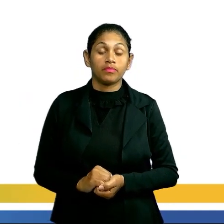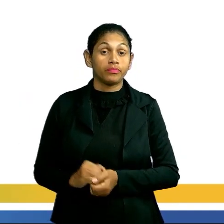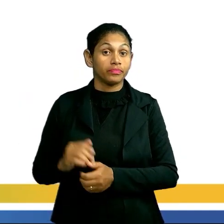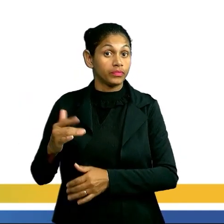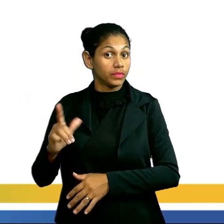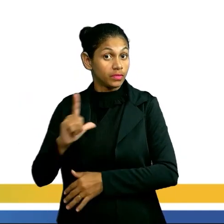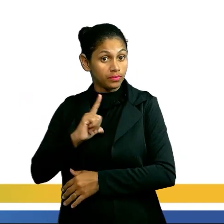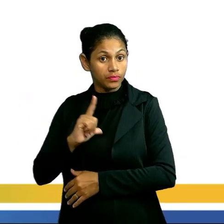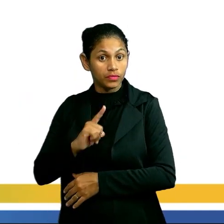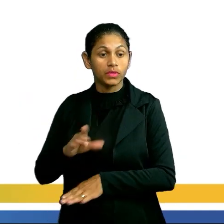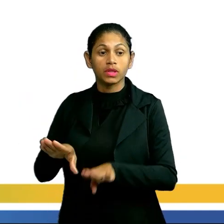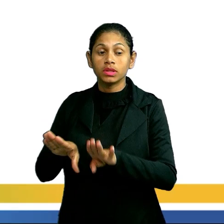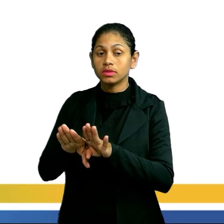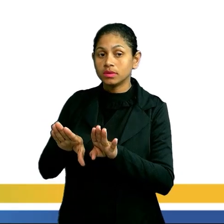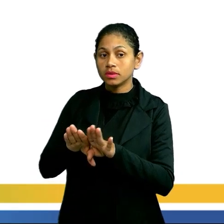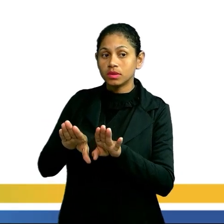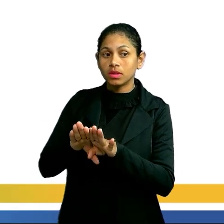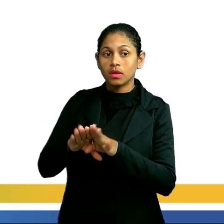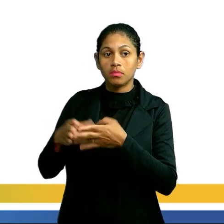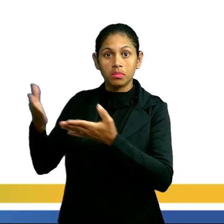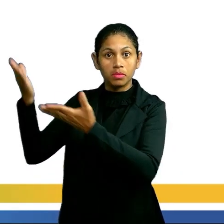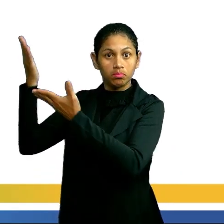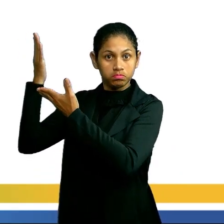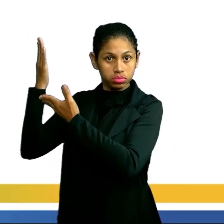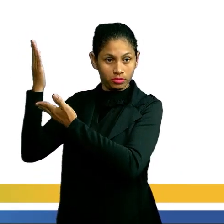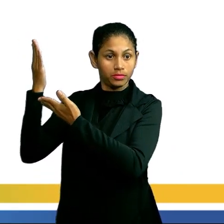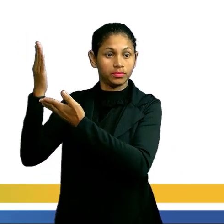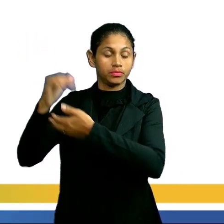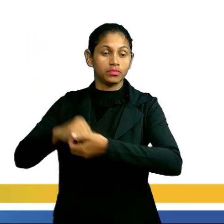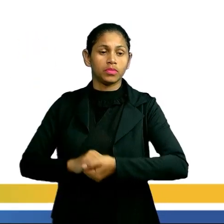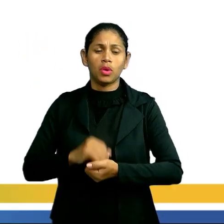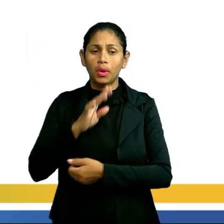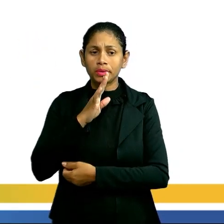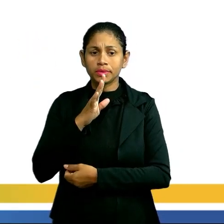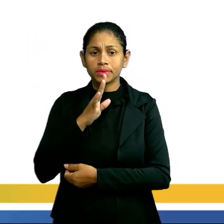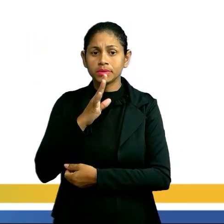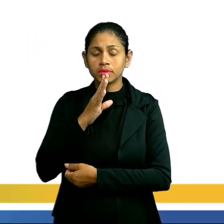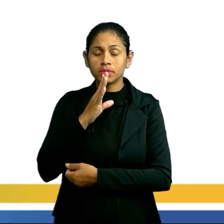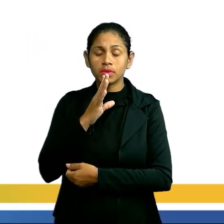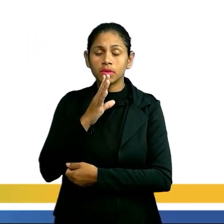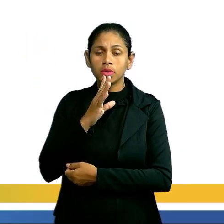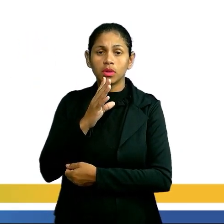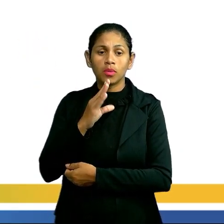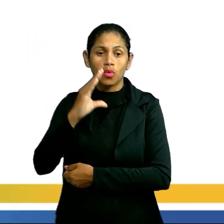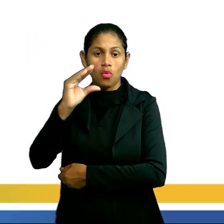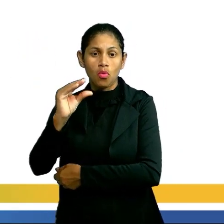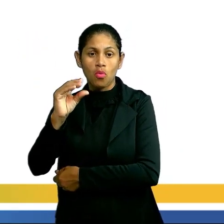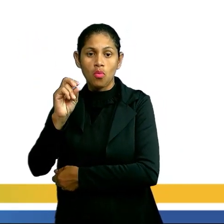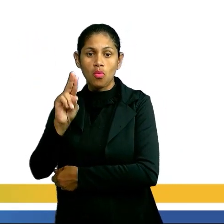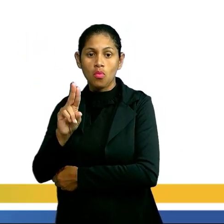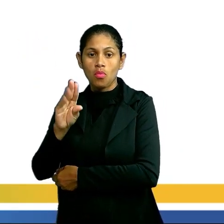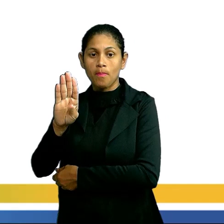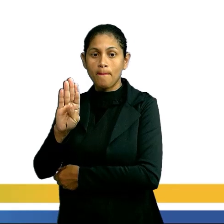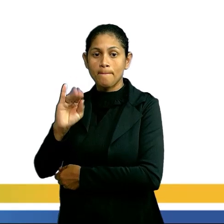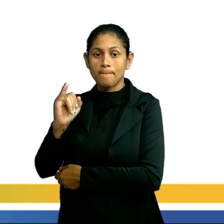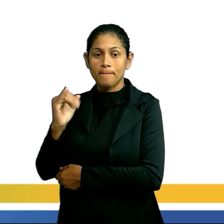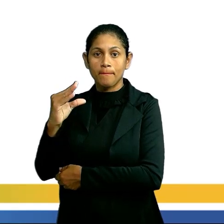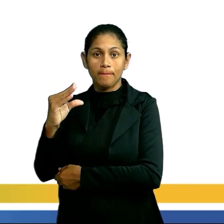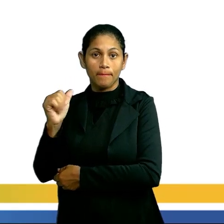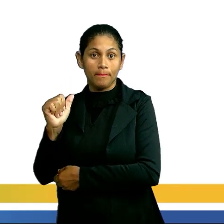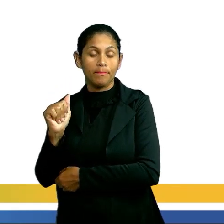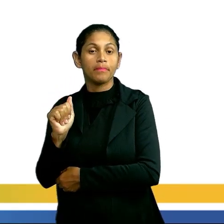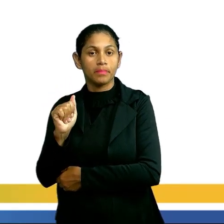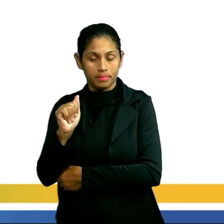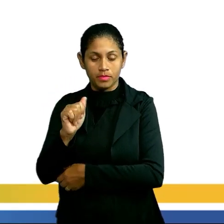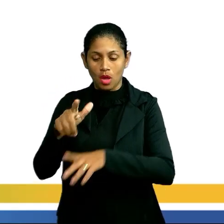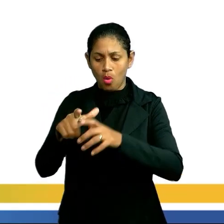também o que conhecemos como dilatação volumétrica, ou também conhecida como dilatação cúbica. Na dilatação cúbica, ela ocorre